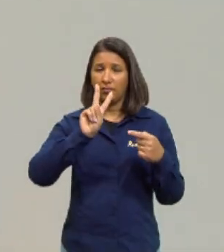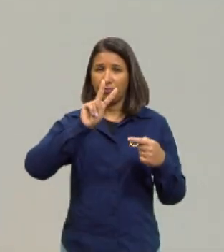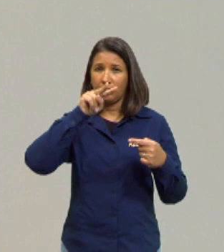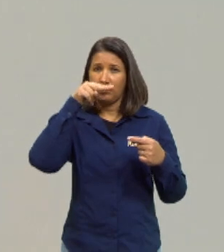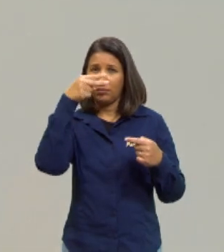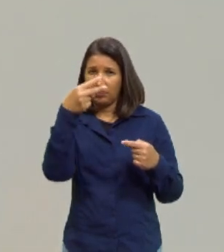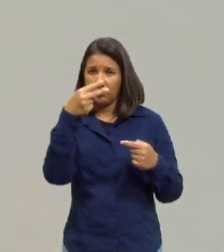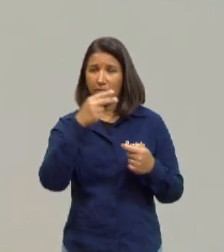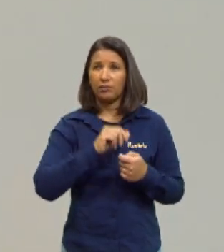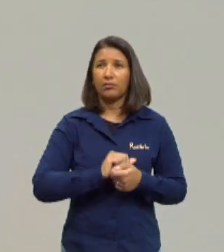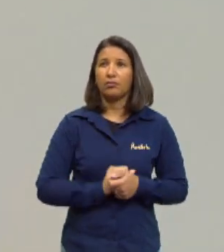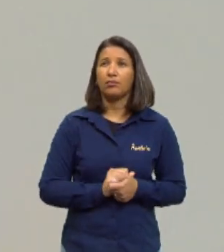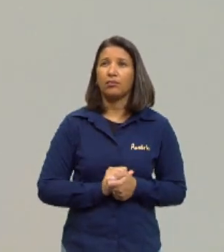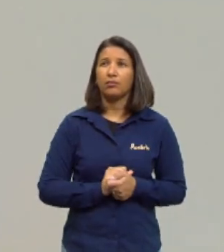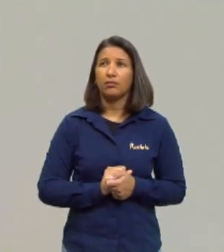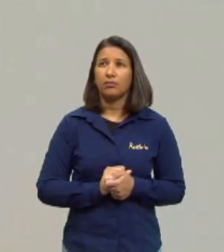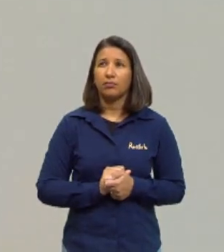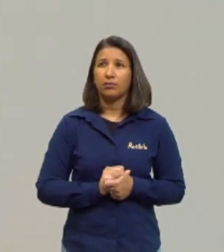quadrado.